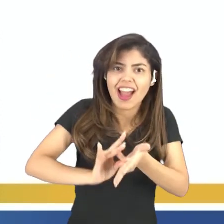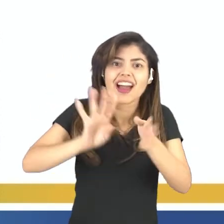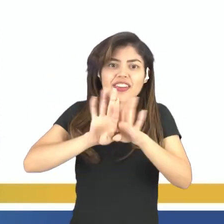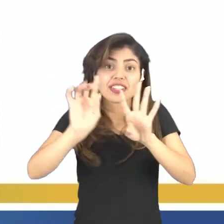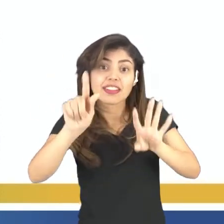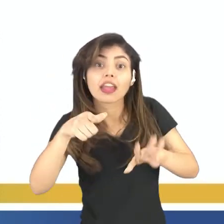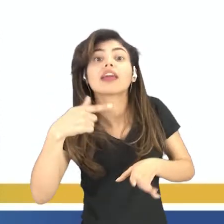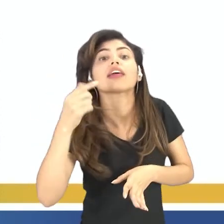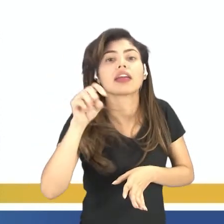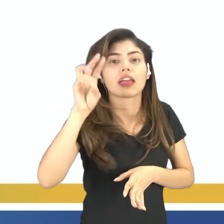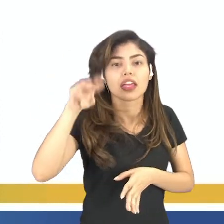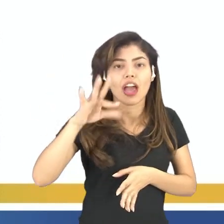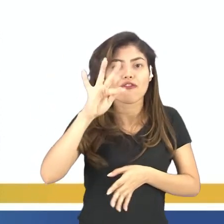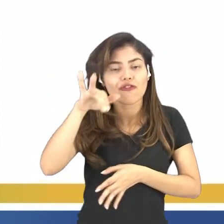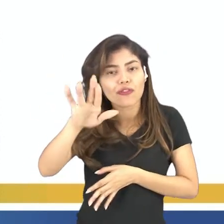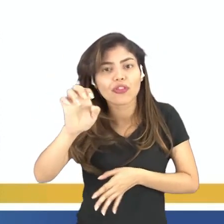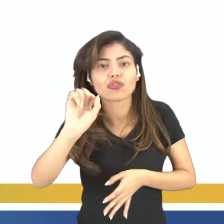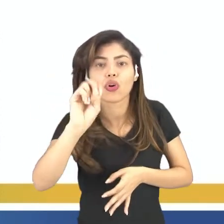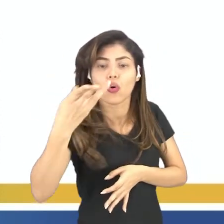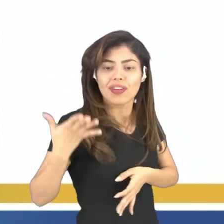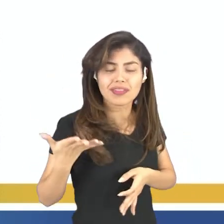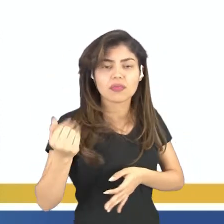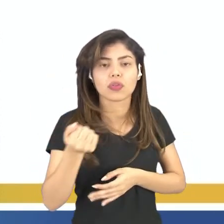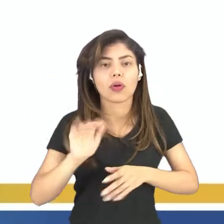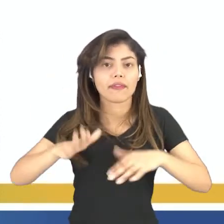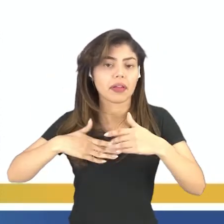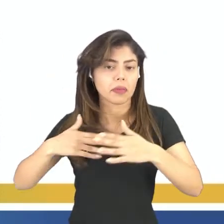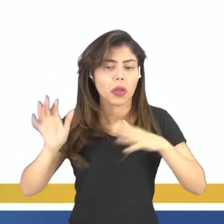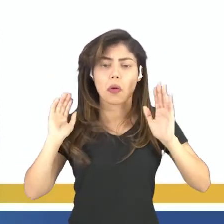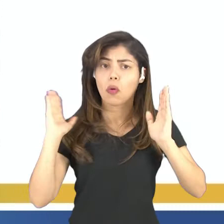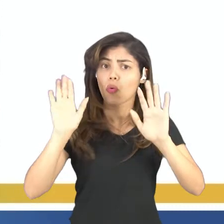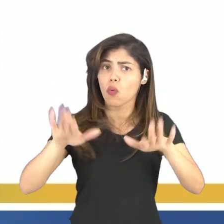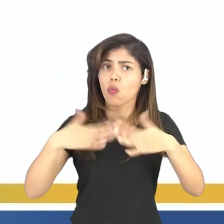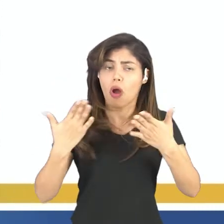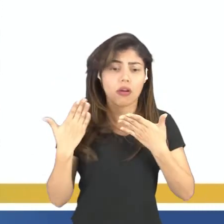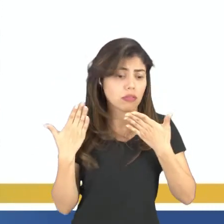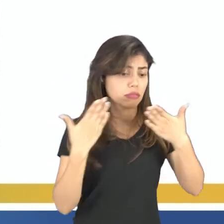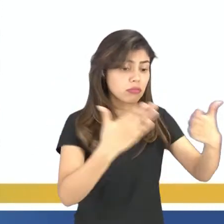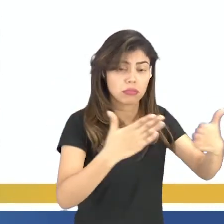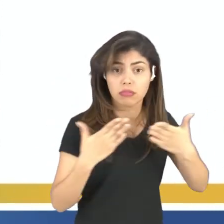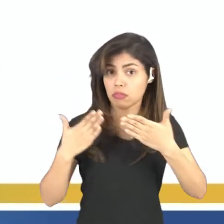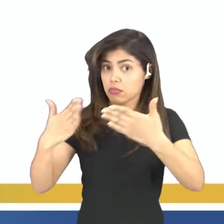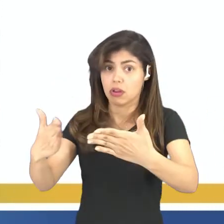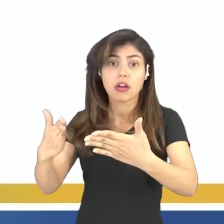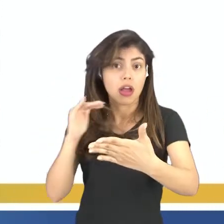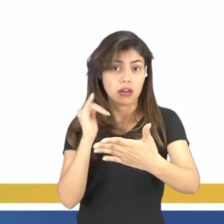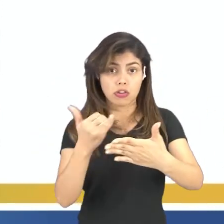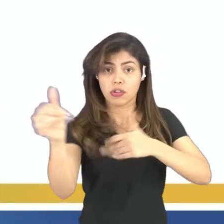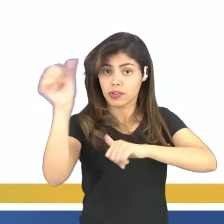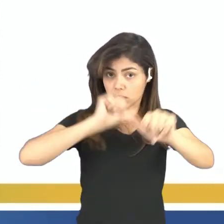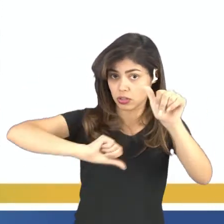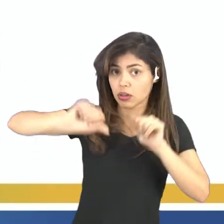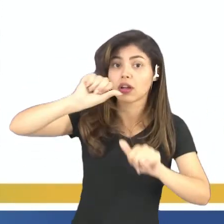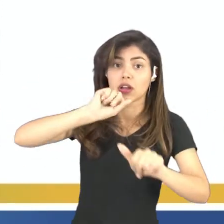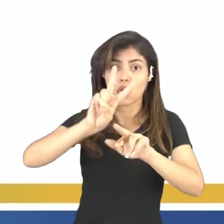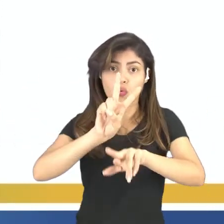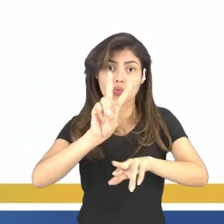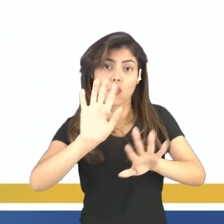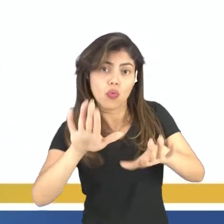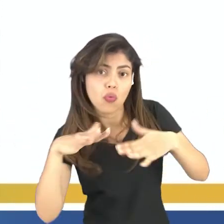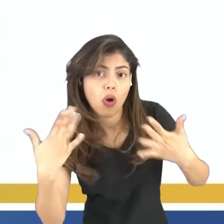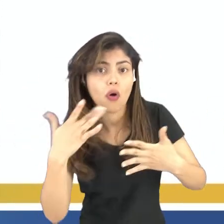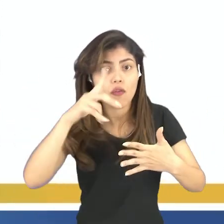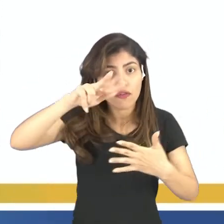uma determinação fixa de quem é a fonte e de quem é o receptor. Vai depender para qual direção essa energia